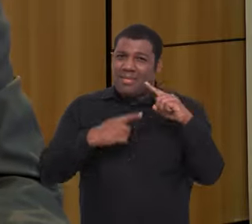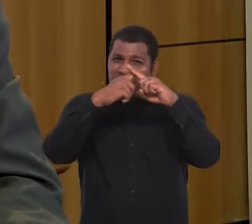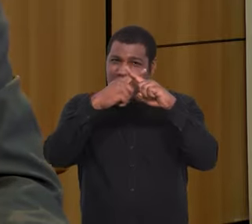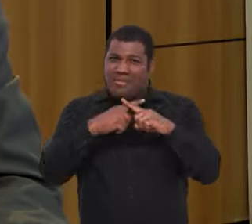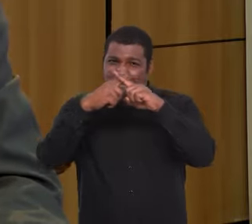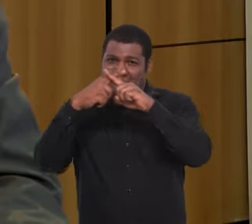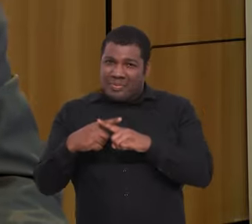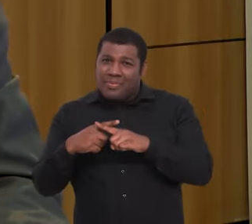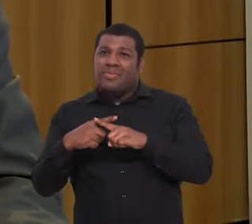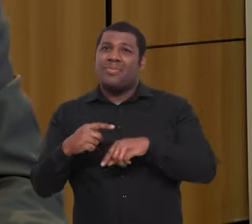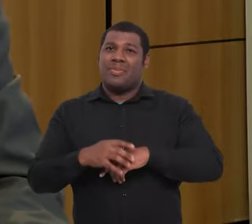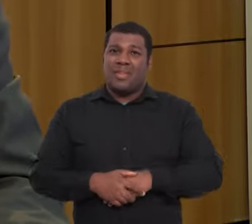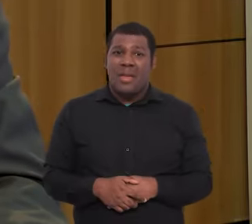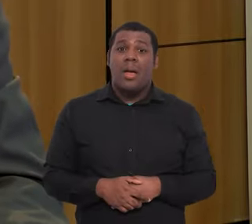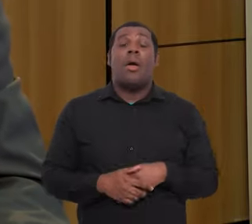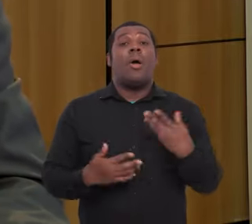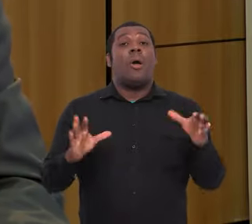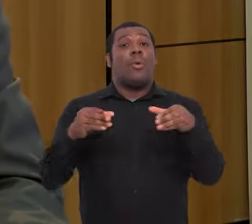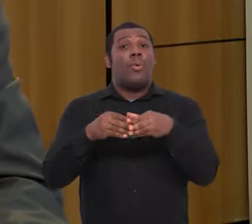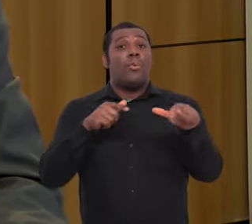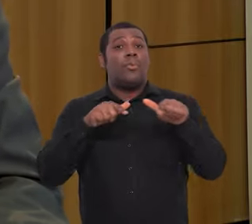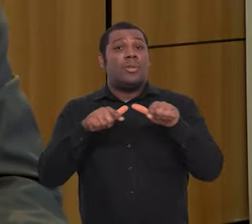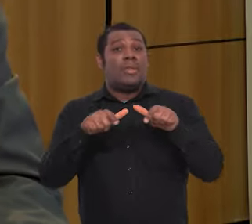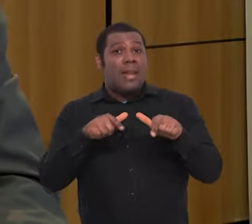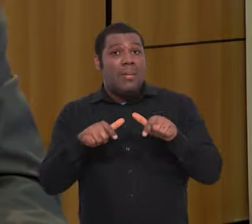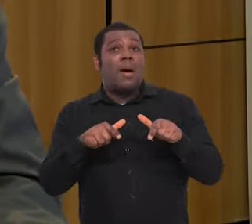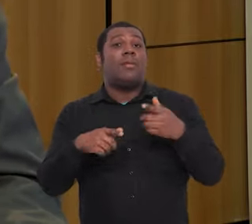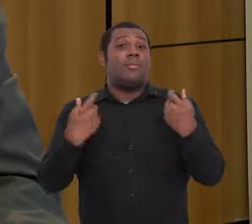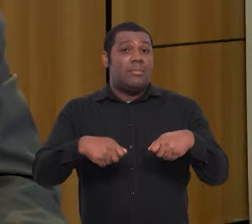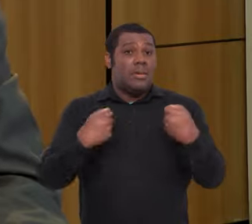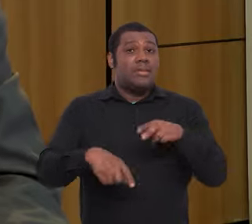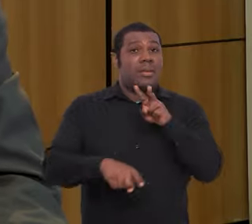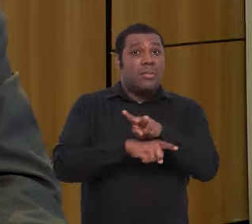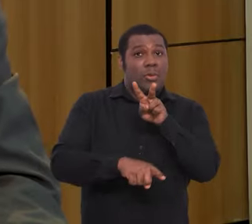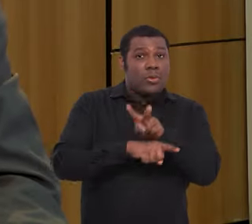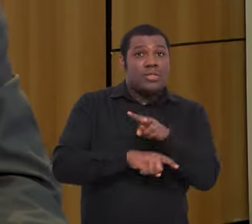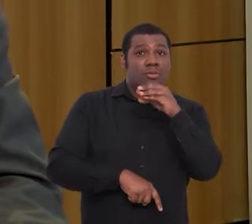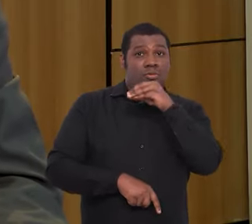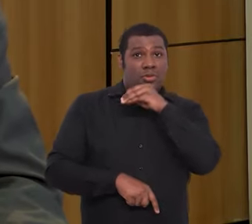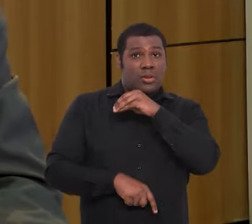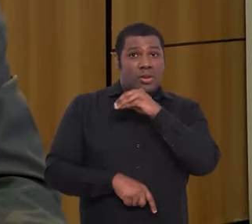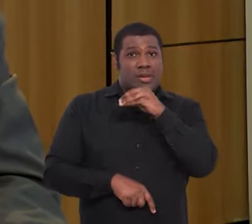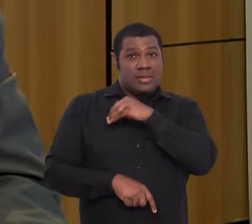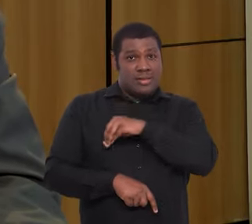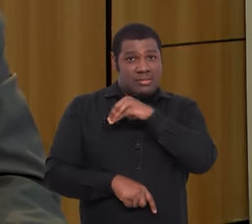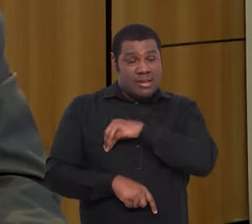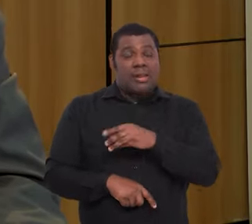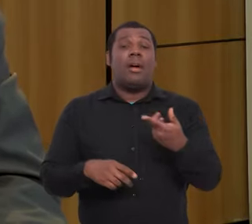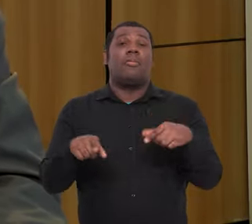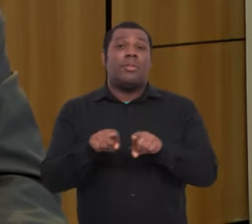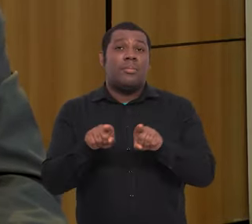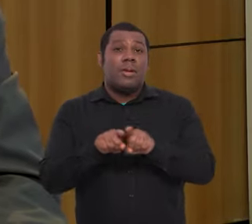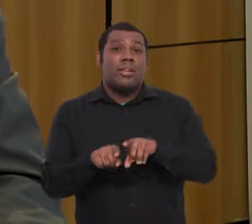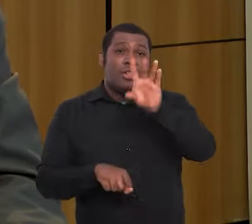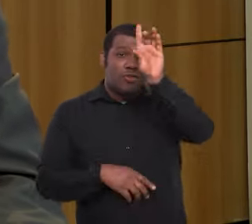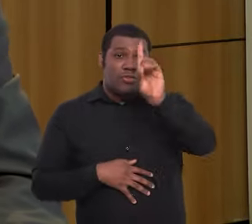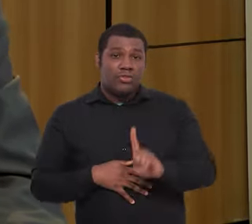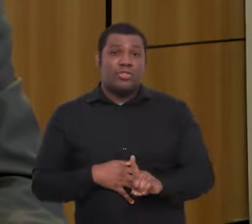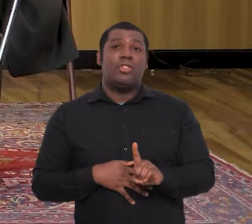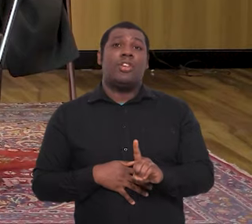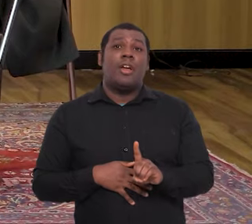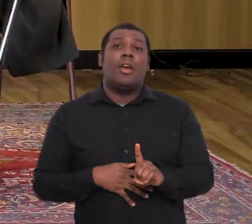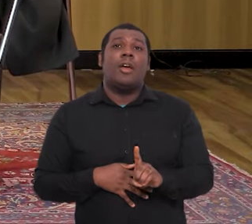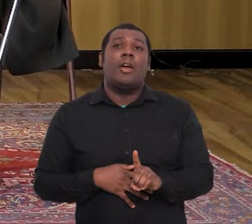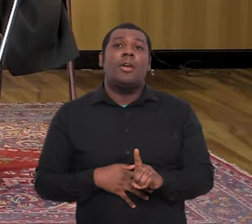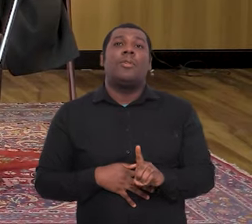precisa de proteção precisa de proteção social previdenciária precisa de de remuneração mínima precisa ter